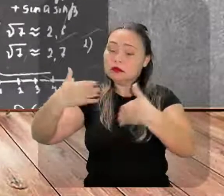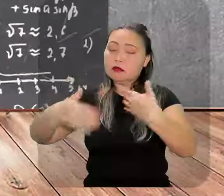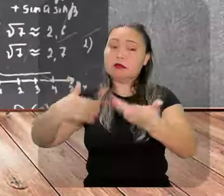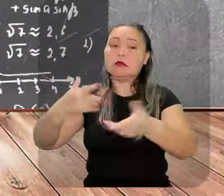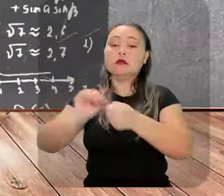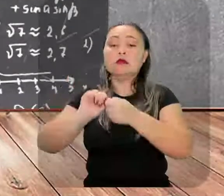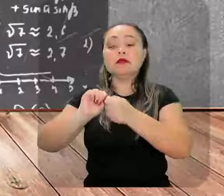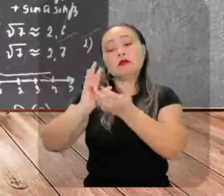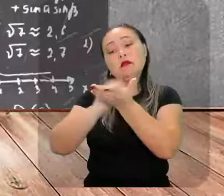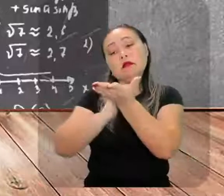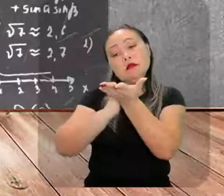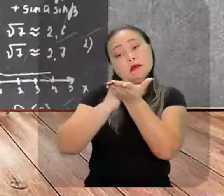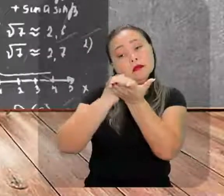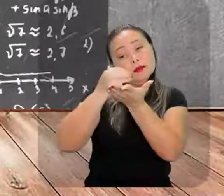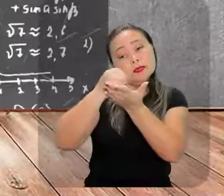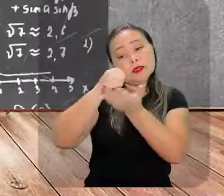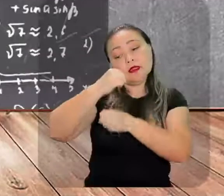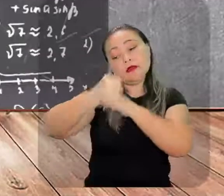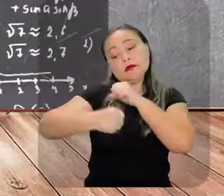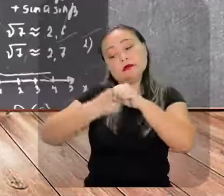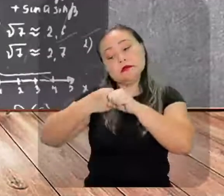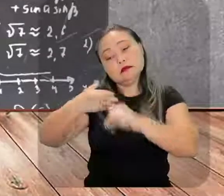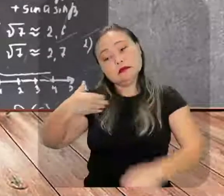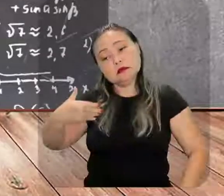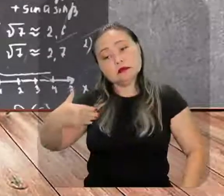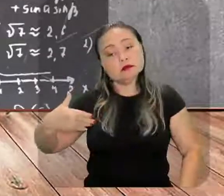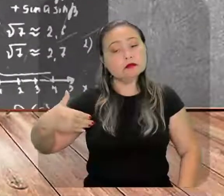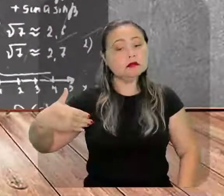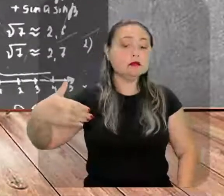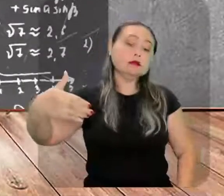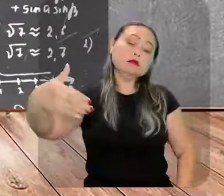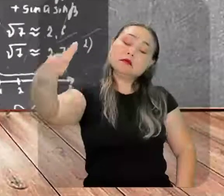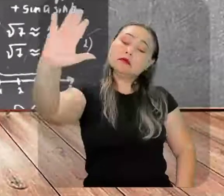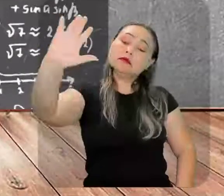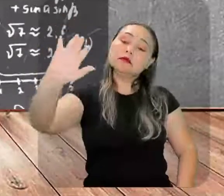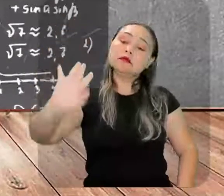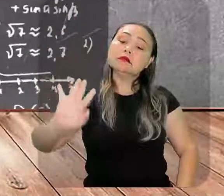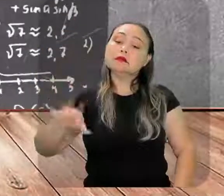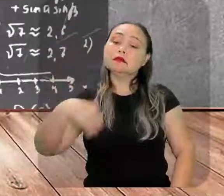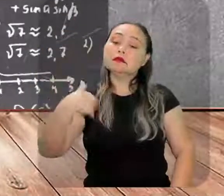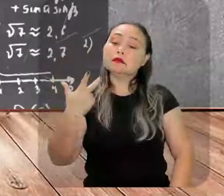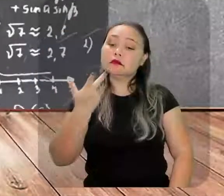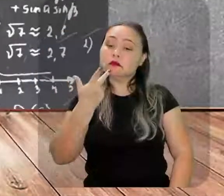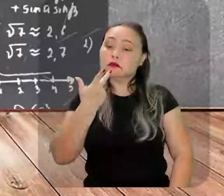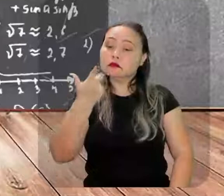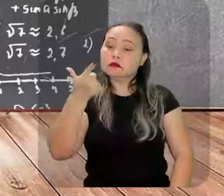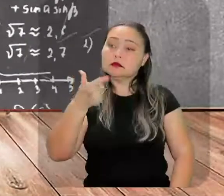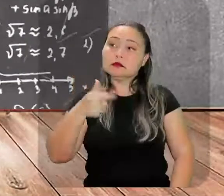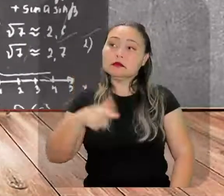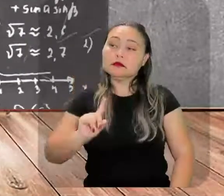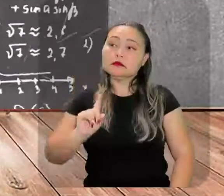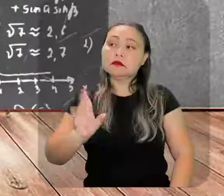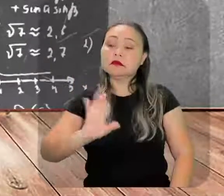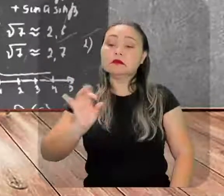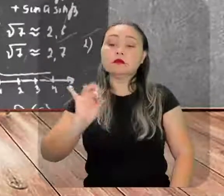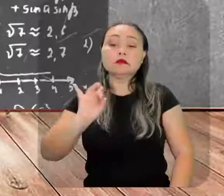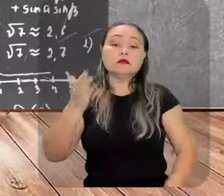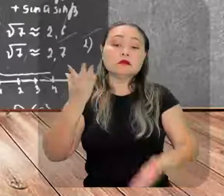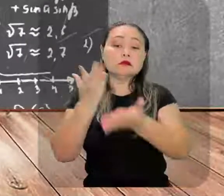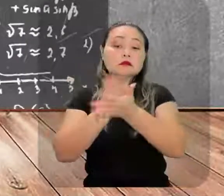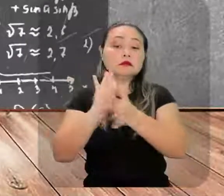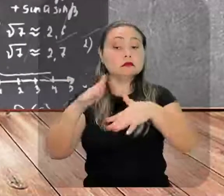já desde o início do ano letivo. Isso mesmo, mas eu vou falar de novo. Não é porque vai acabar